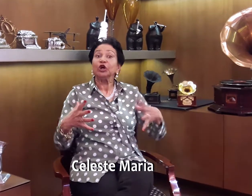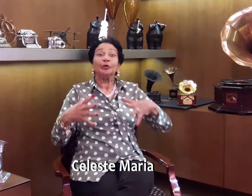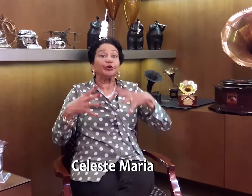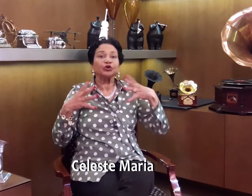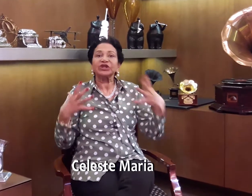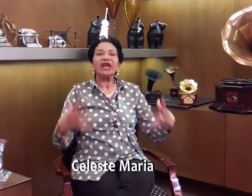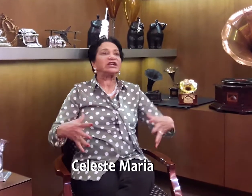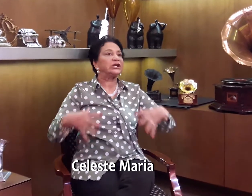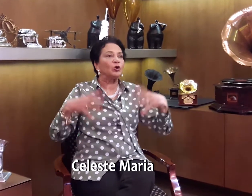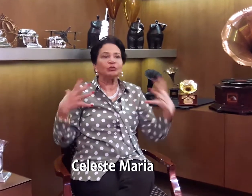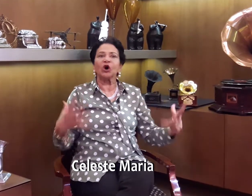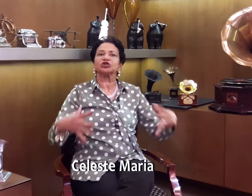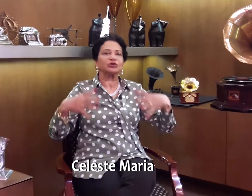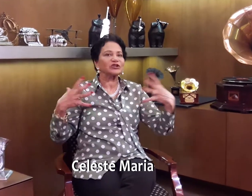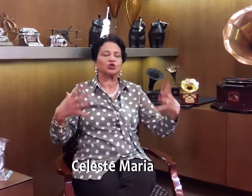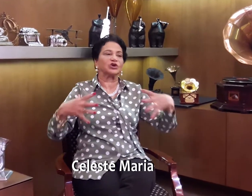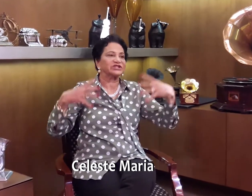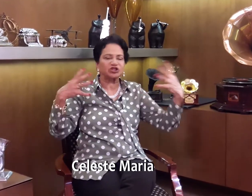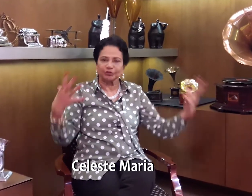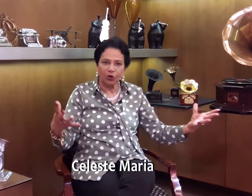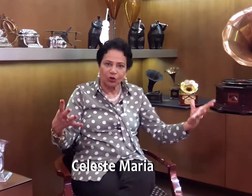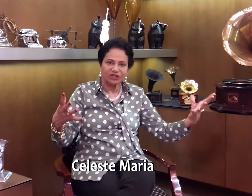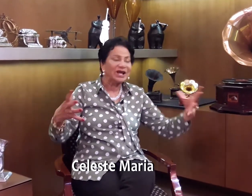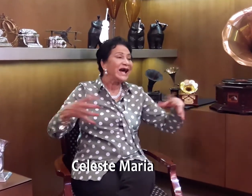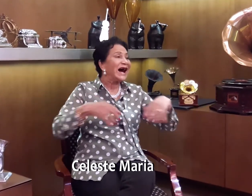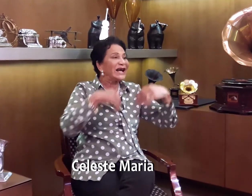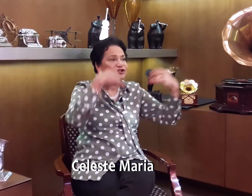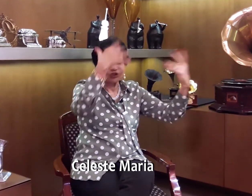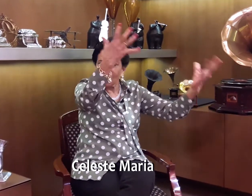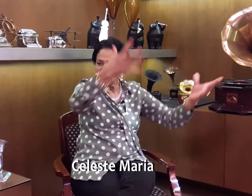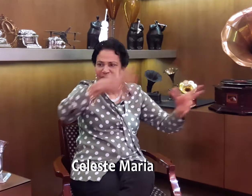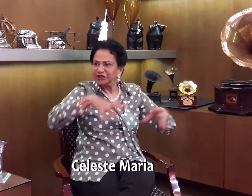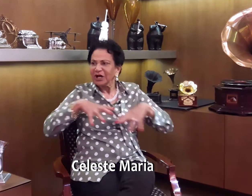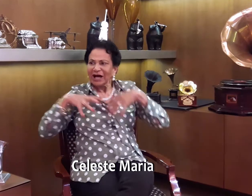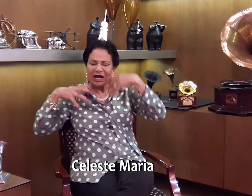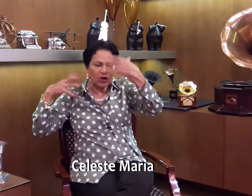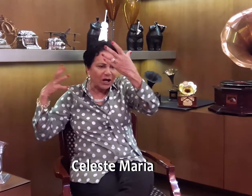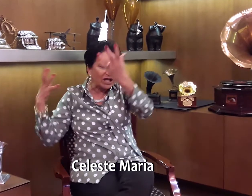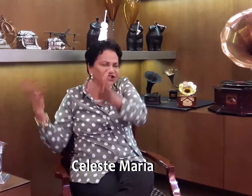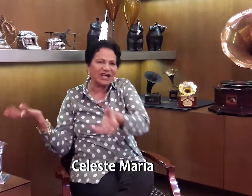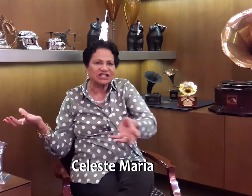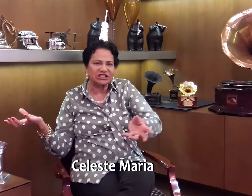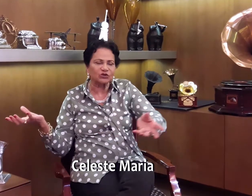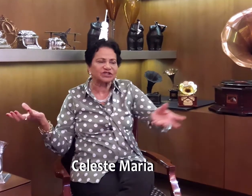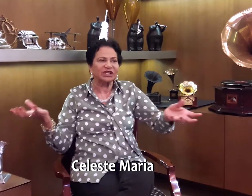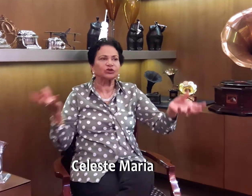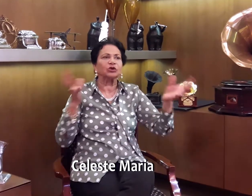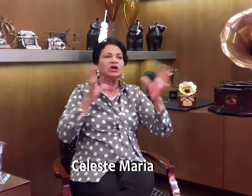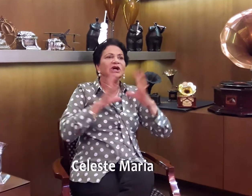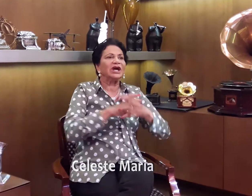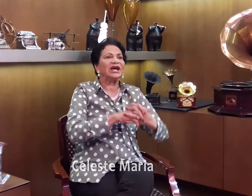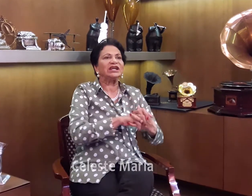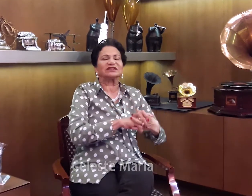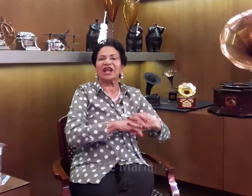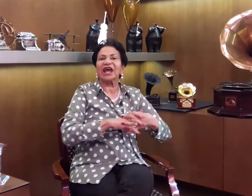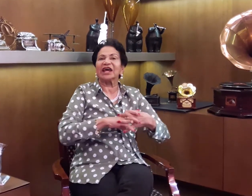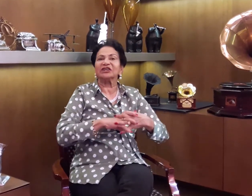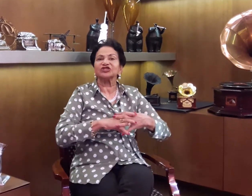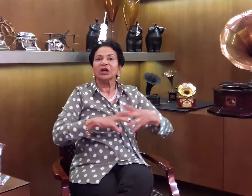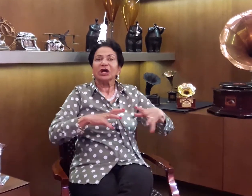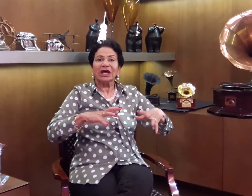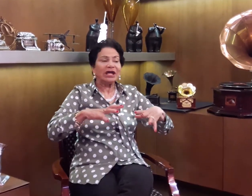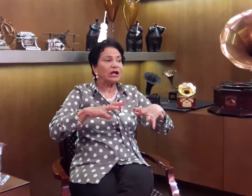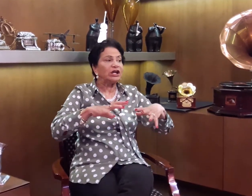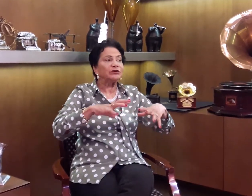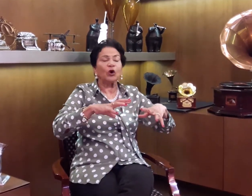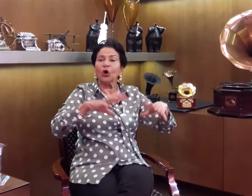continuo dizendo, por que que não mostram as coisas boas, as obras, as casas que estão sendo